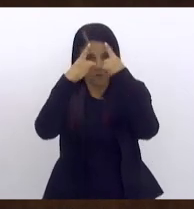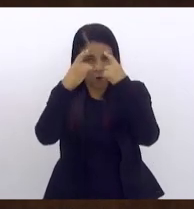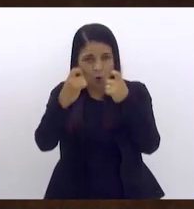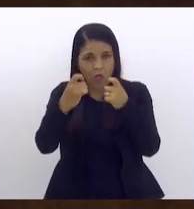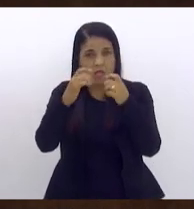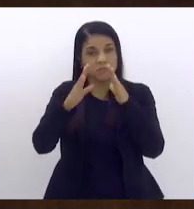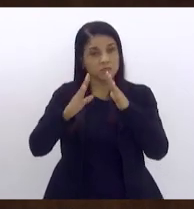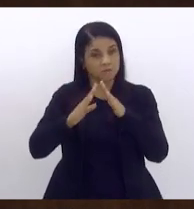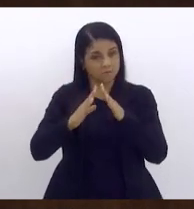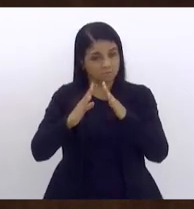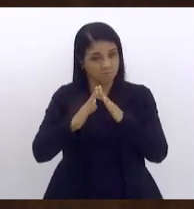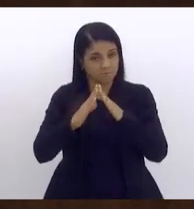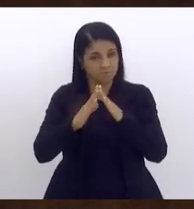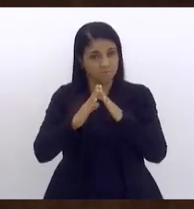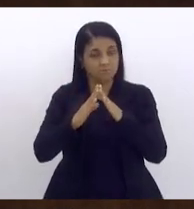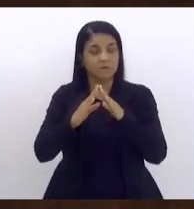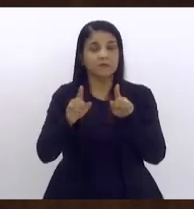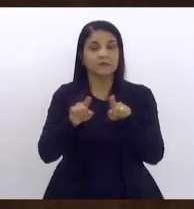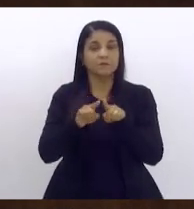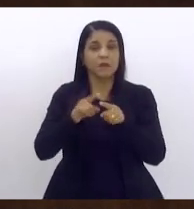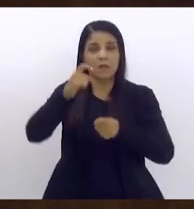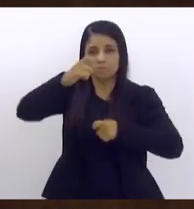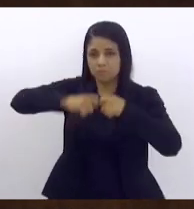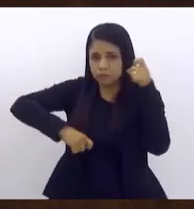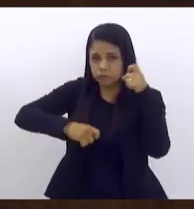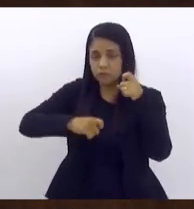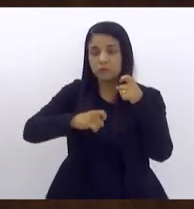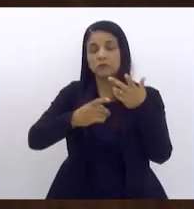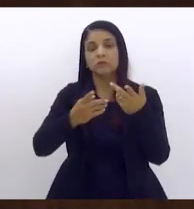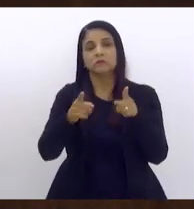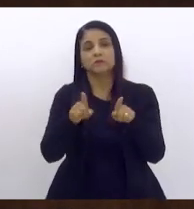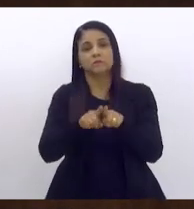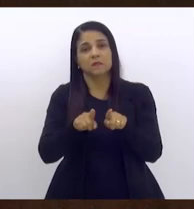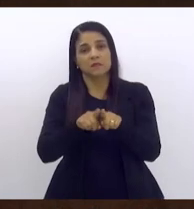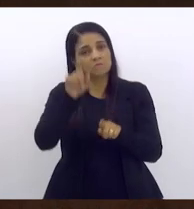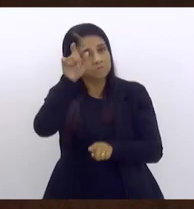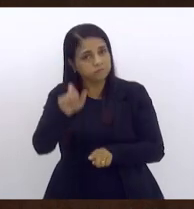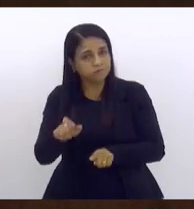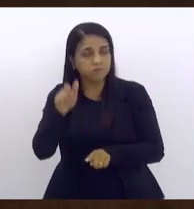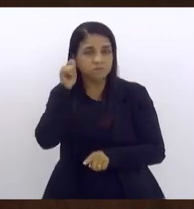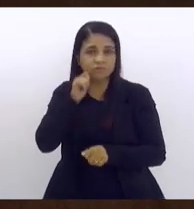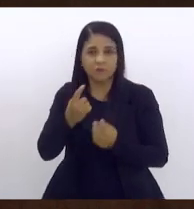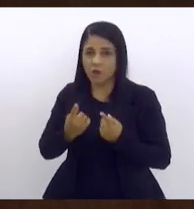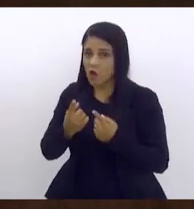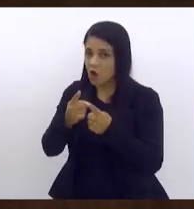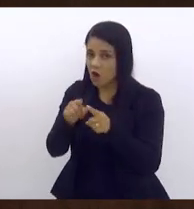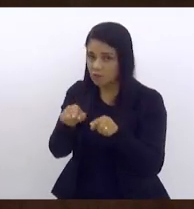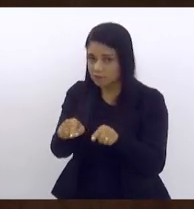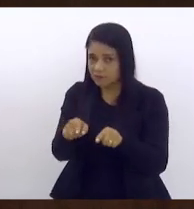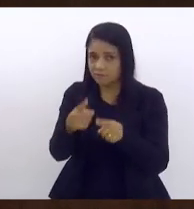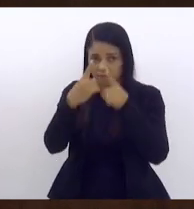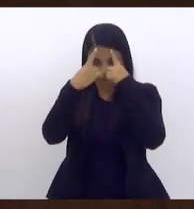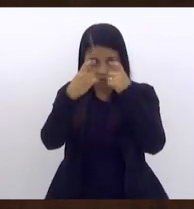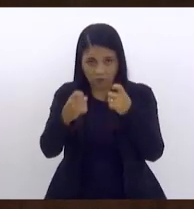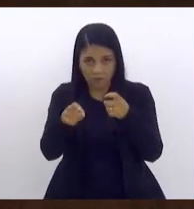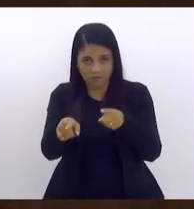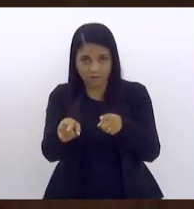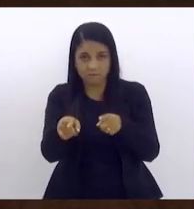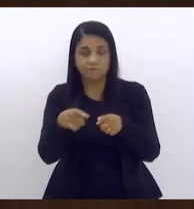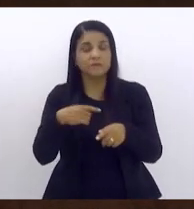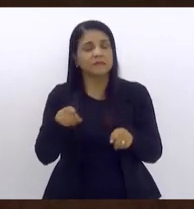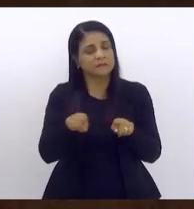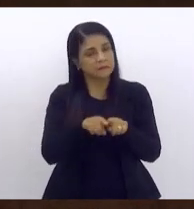intrafamiliar e também a questão do abuso sexual, que hoje atinge as mulheres, mas também as crianças e